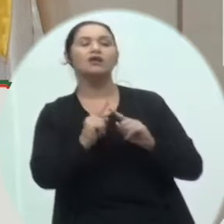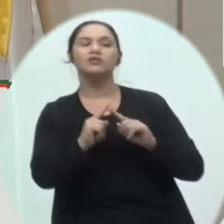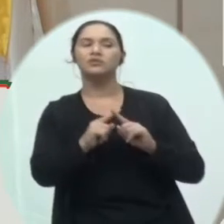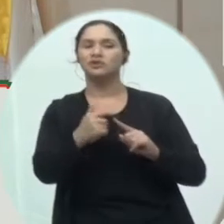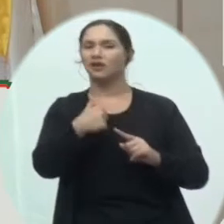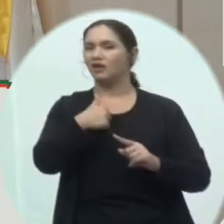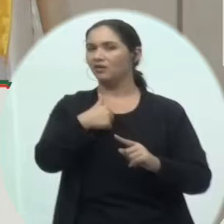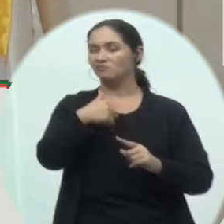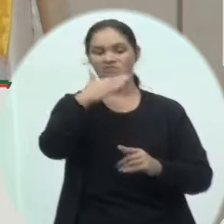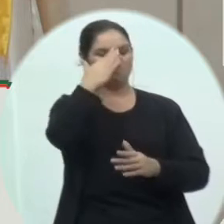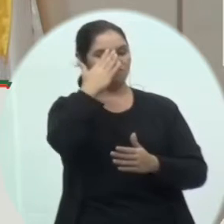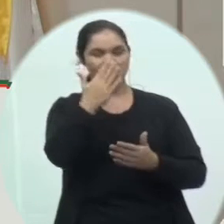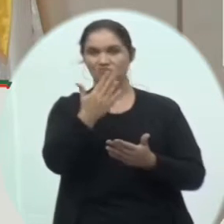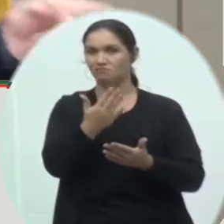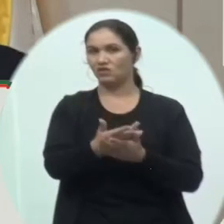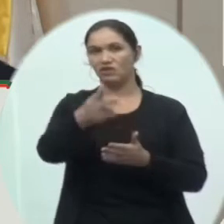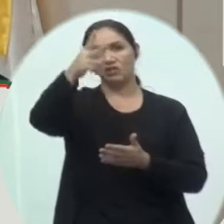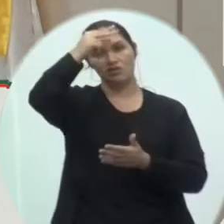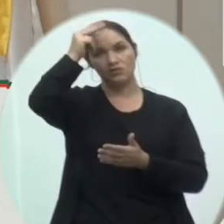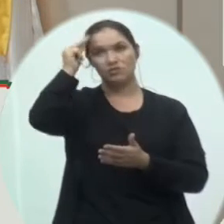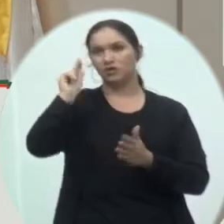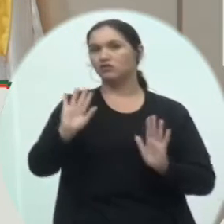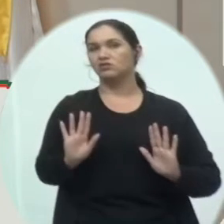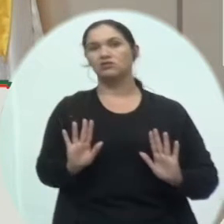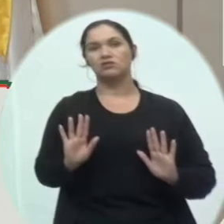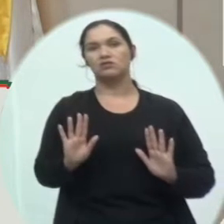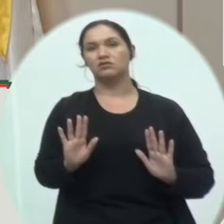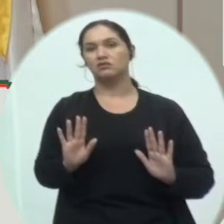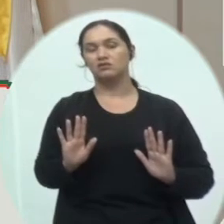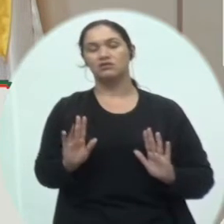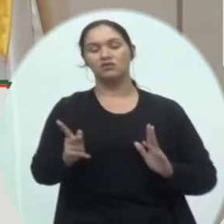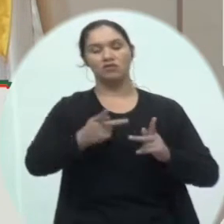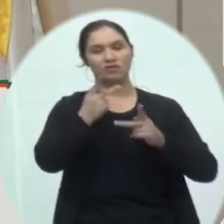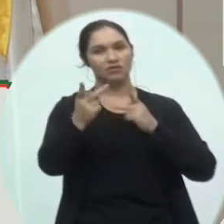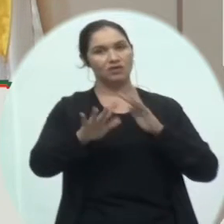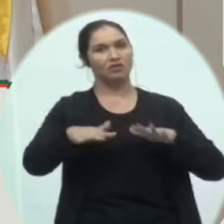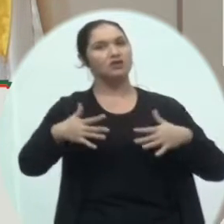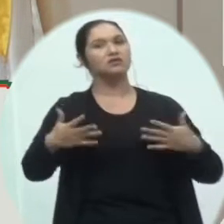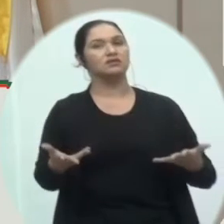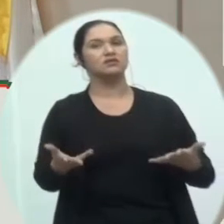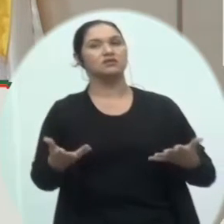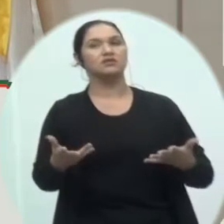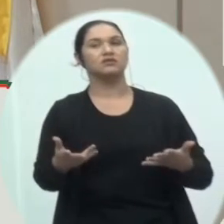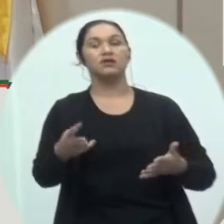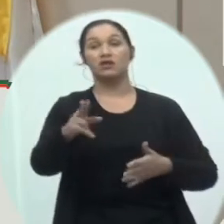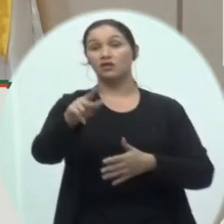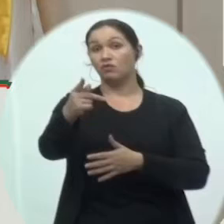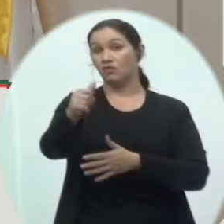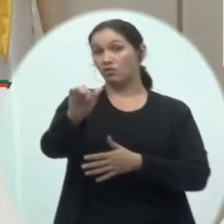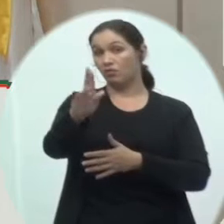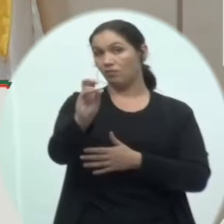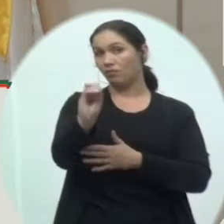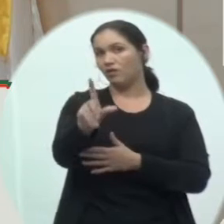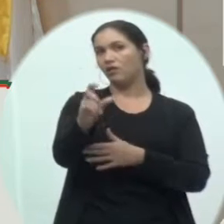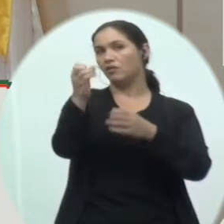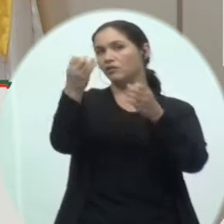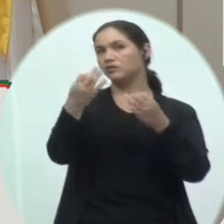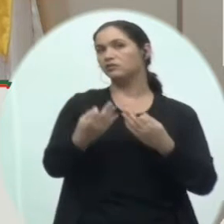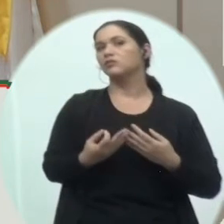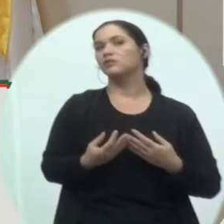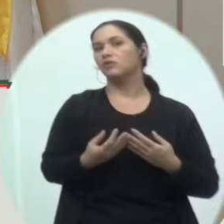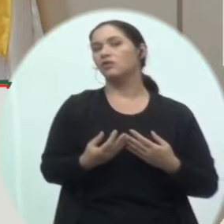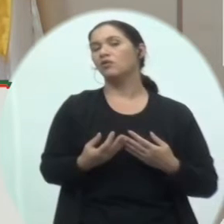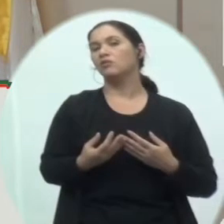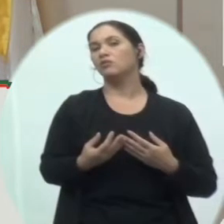do vereador Paiol colocou aqui agora com relação ao Paulo César. Não acredito que isso partiu uma ordem do prefeito municipal dizendo